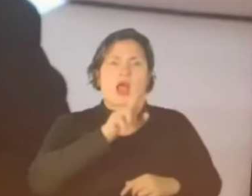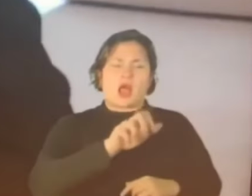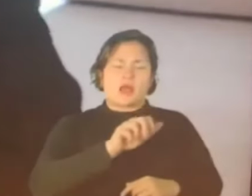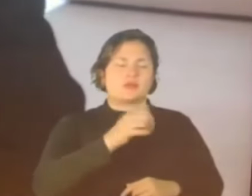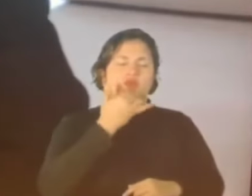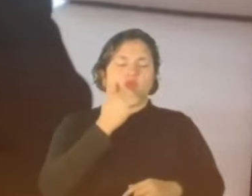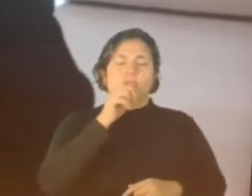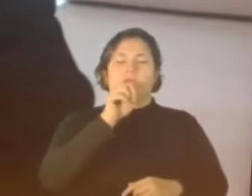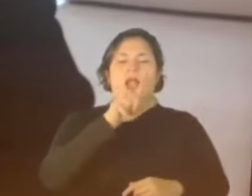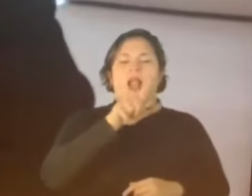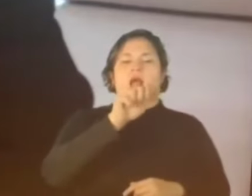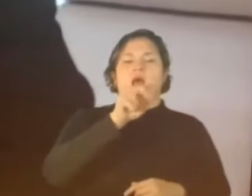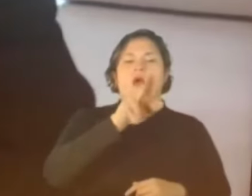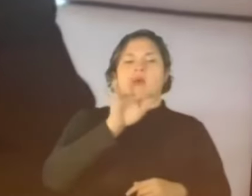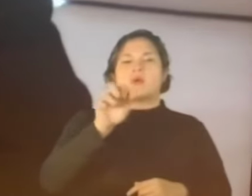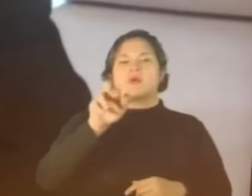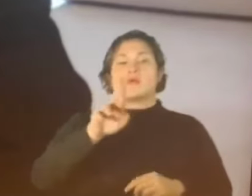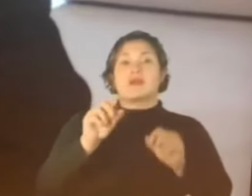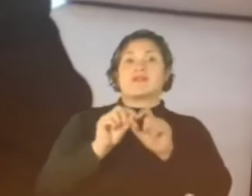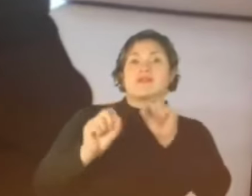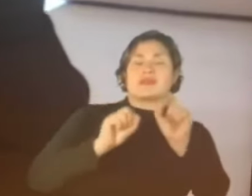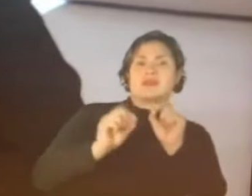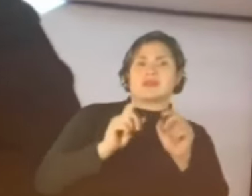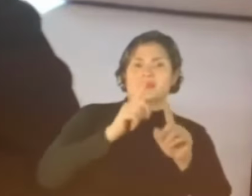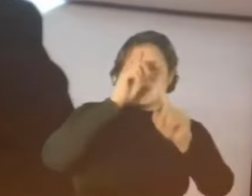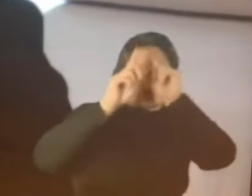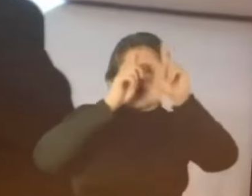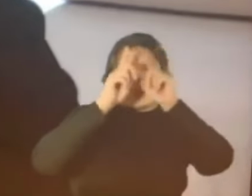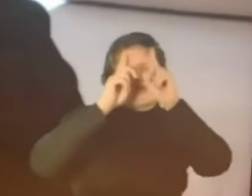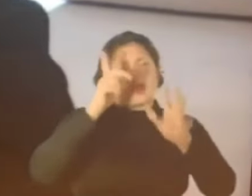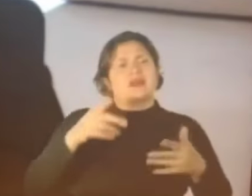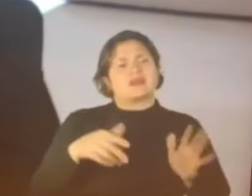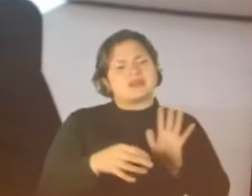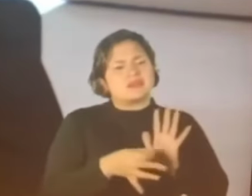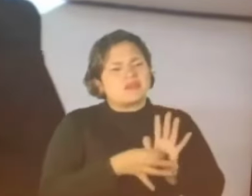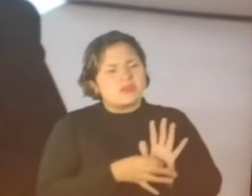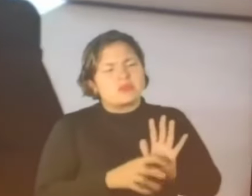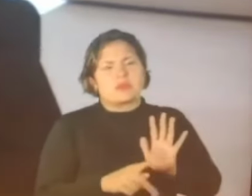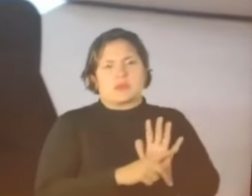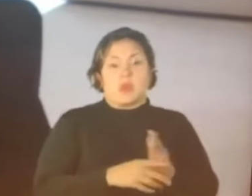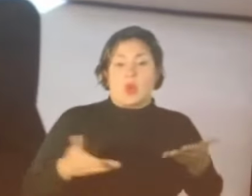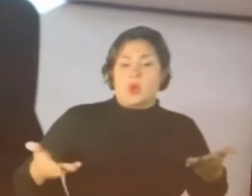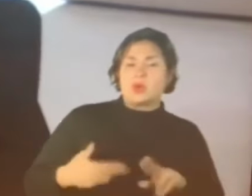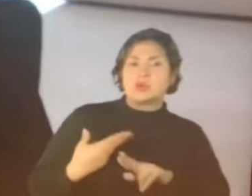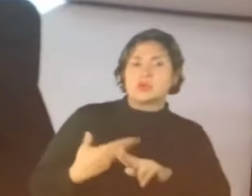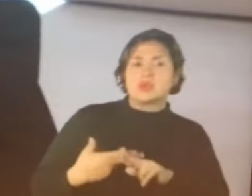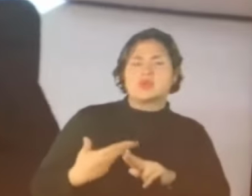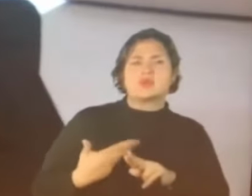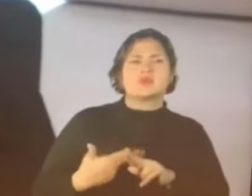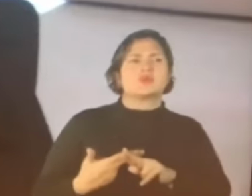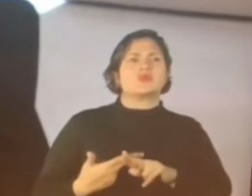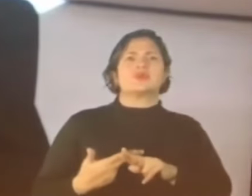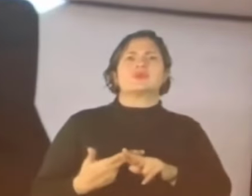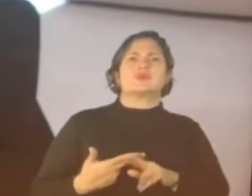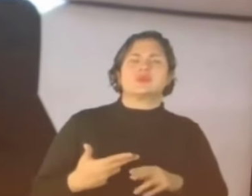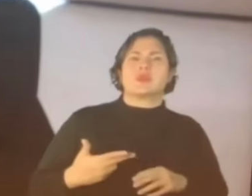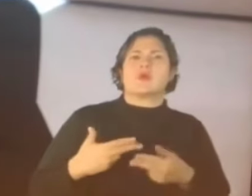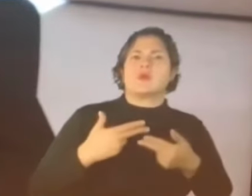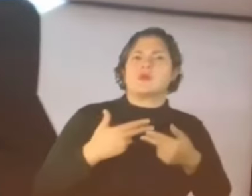de questões ideológicas. O lawfare hoje, como arma jurídica, como guerra, como guerrilha jurídica,